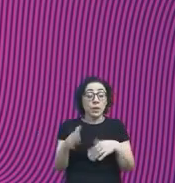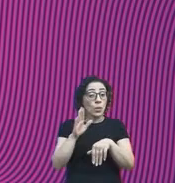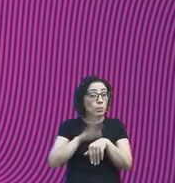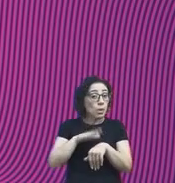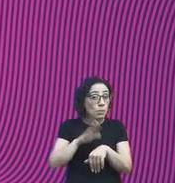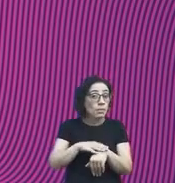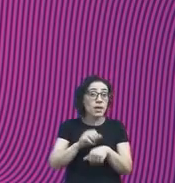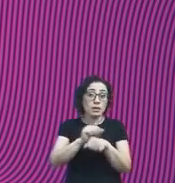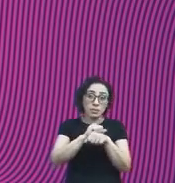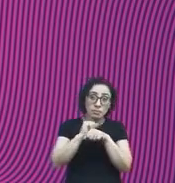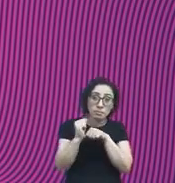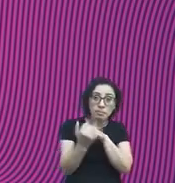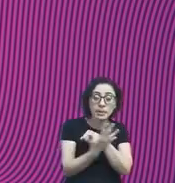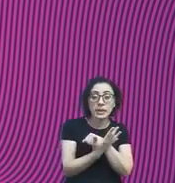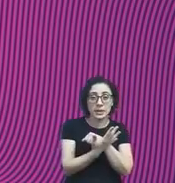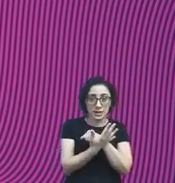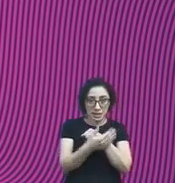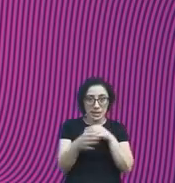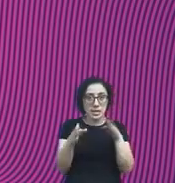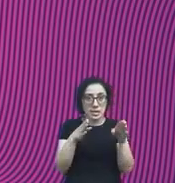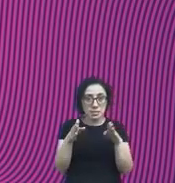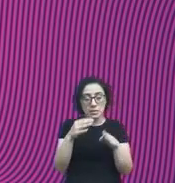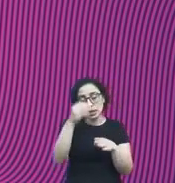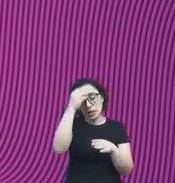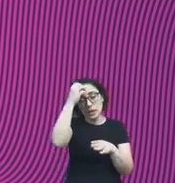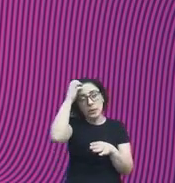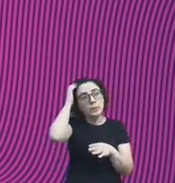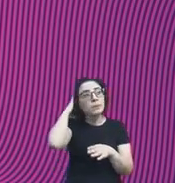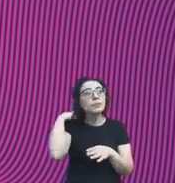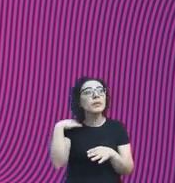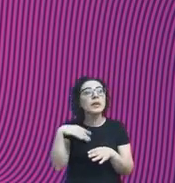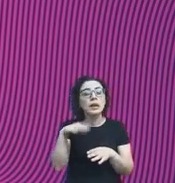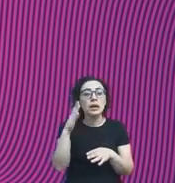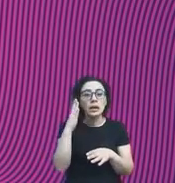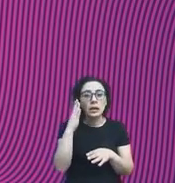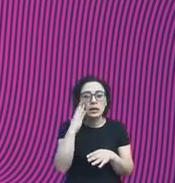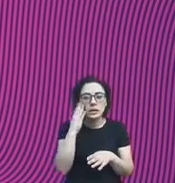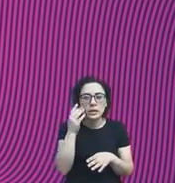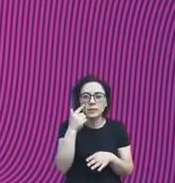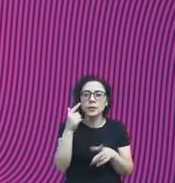mais fortalecido em função de tudo que teve que rapidamente